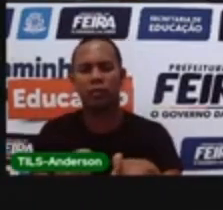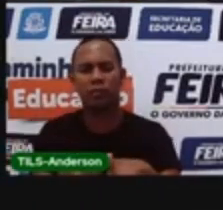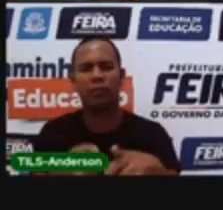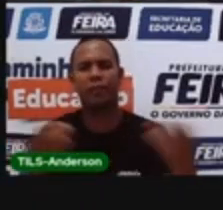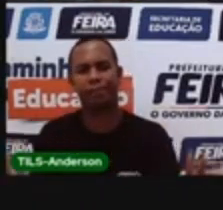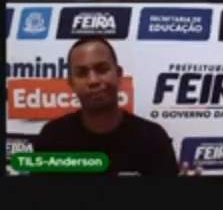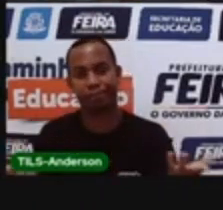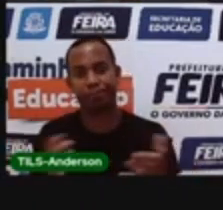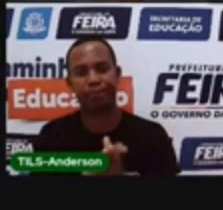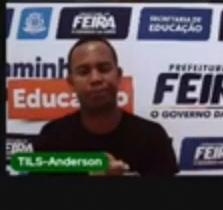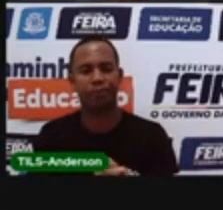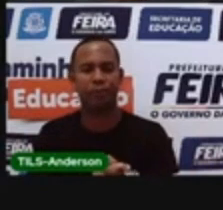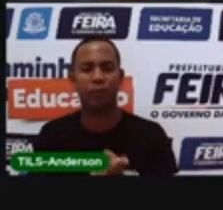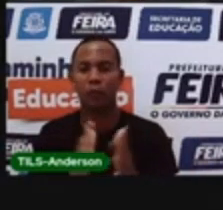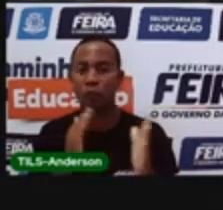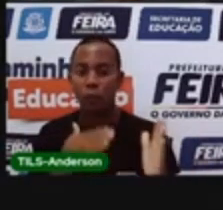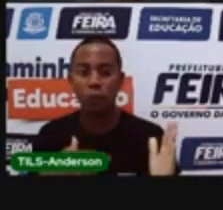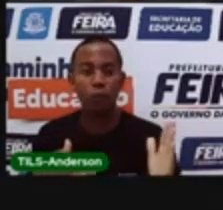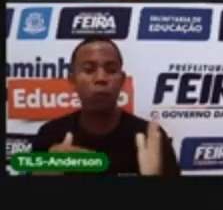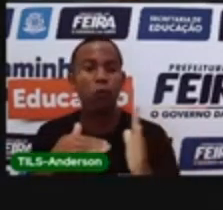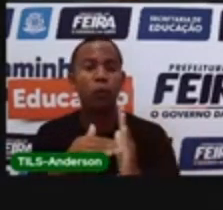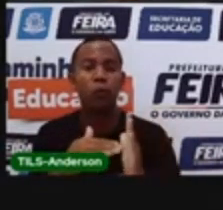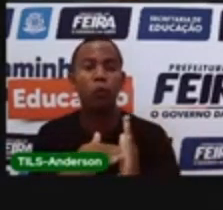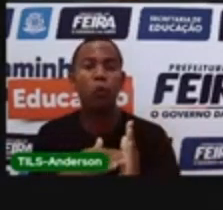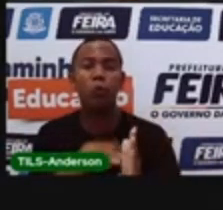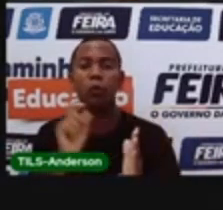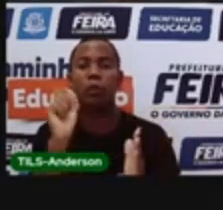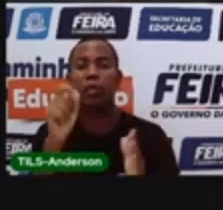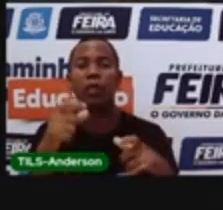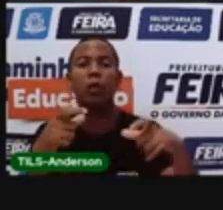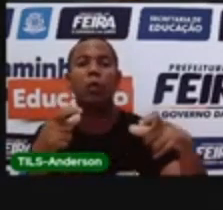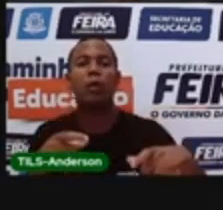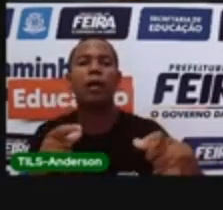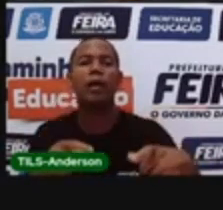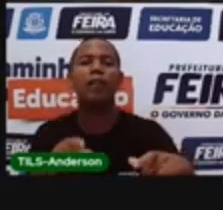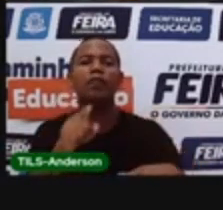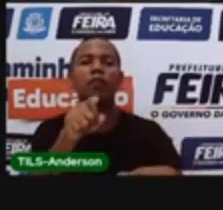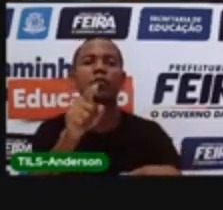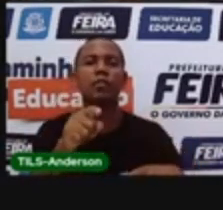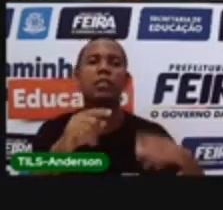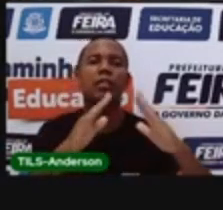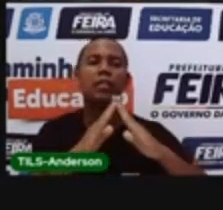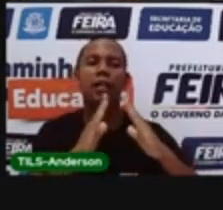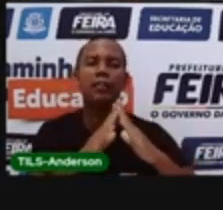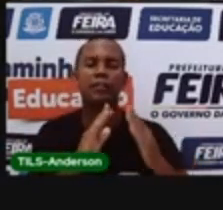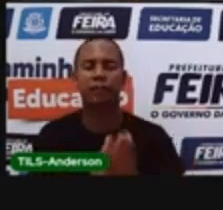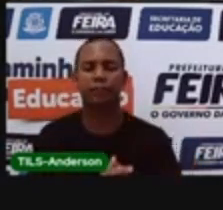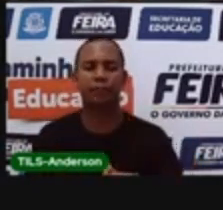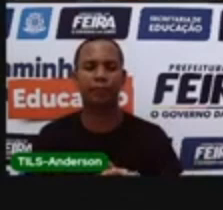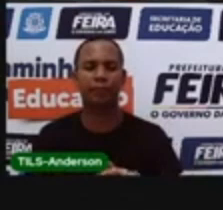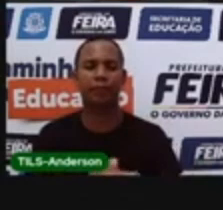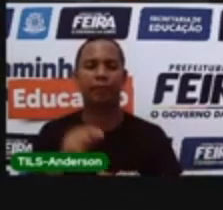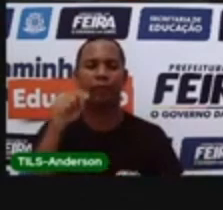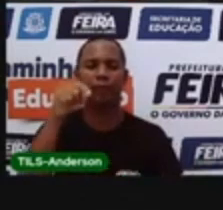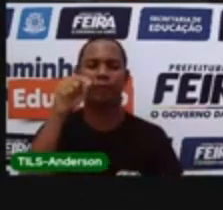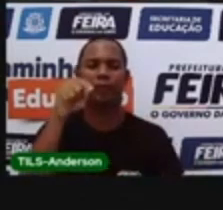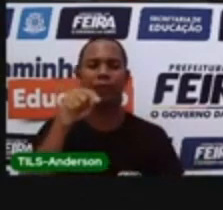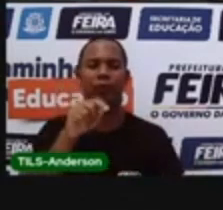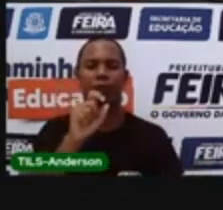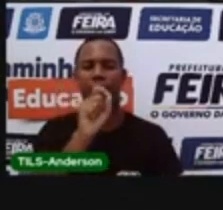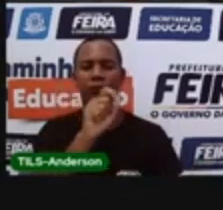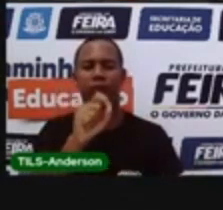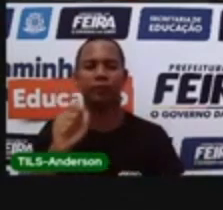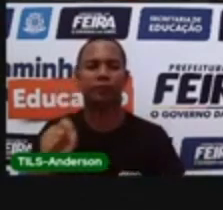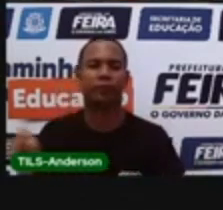do descarte. Então tudo depende de onde você mora, tá? Escreva aqui embaixo se a rua onde